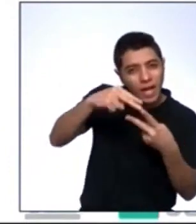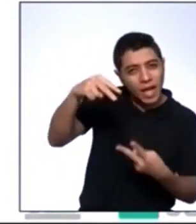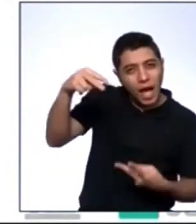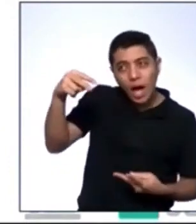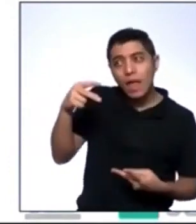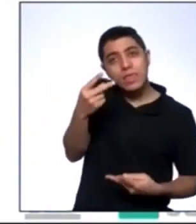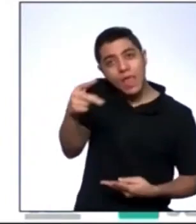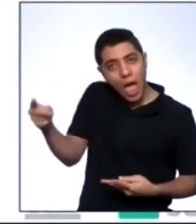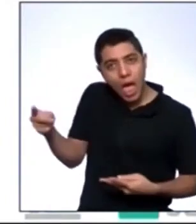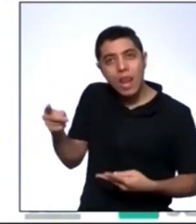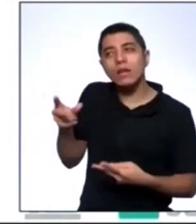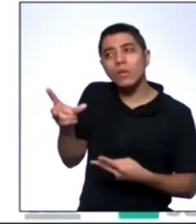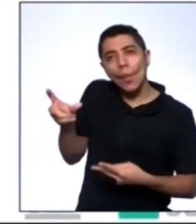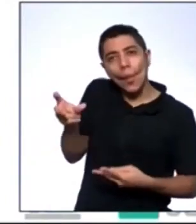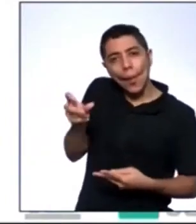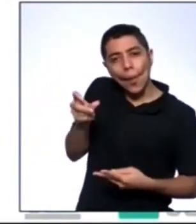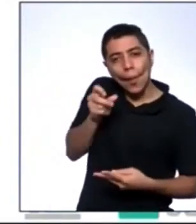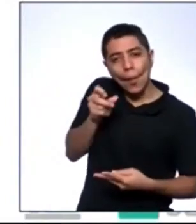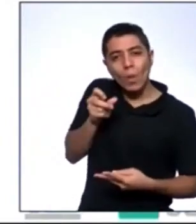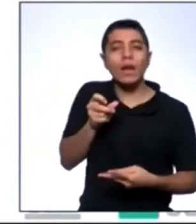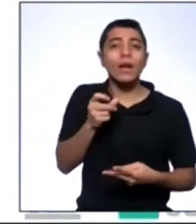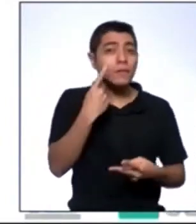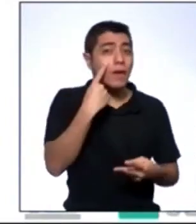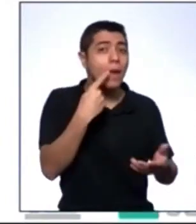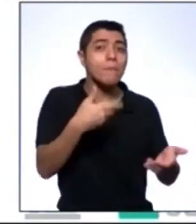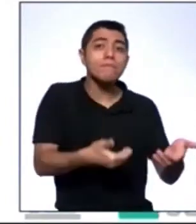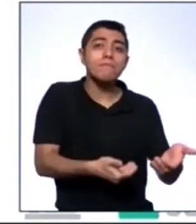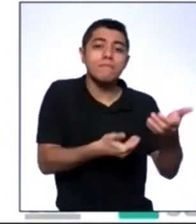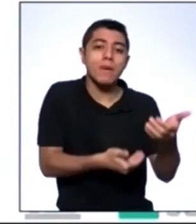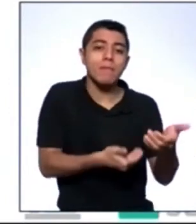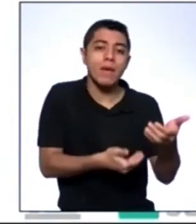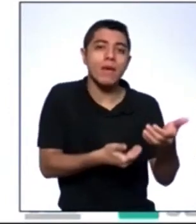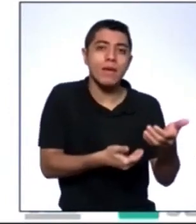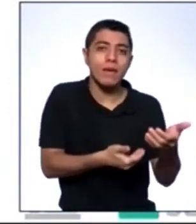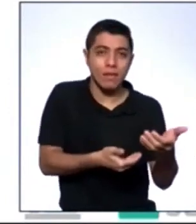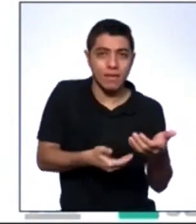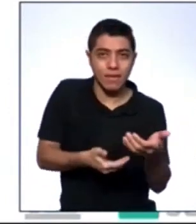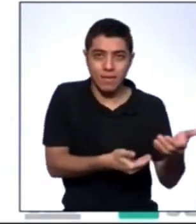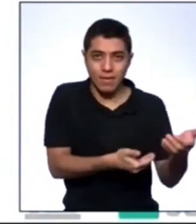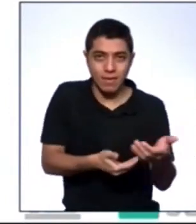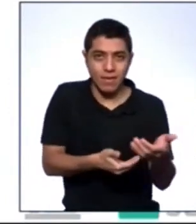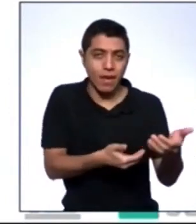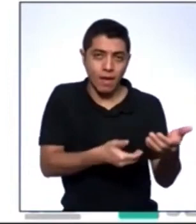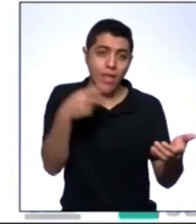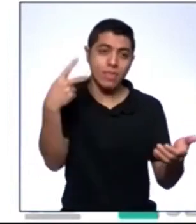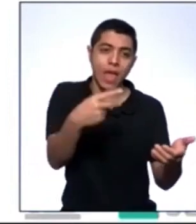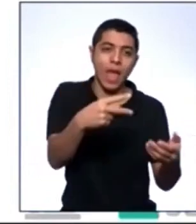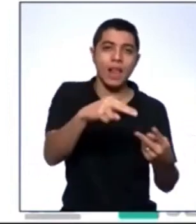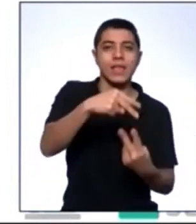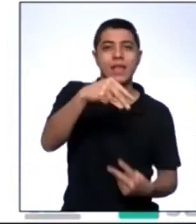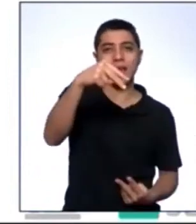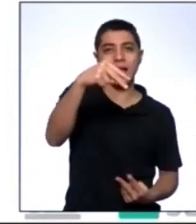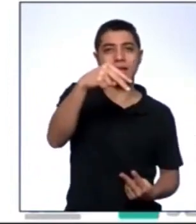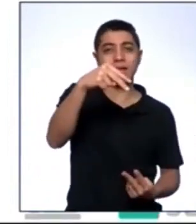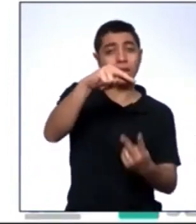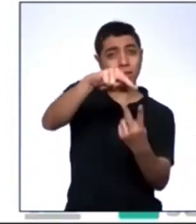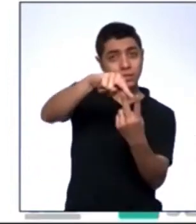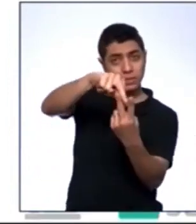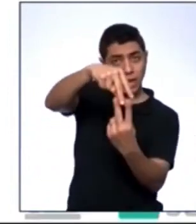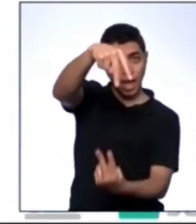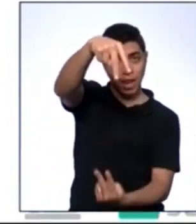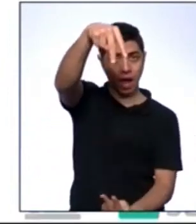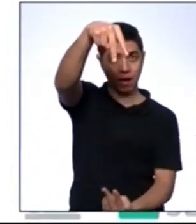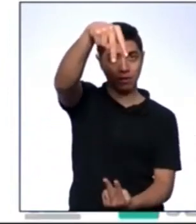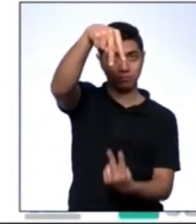Então aqui, irmão, você tem as bandinhas, ó, tá vendo? Olha só, cada bandinha daquela lá escurinha